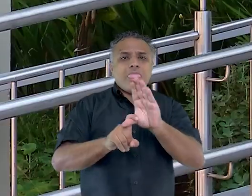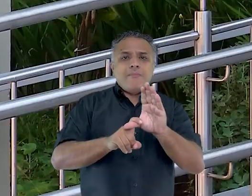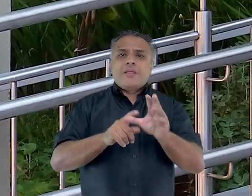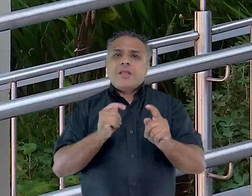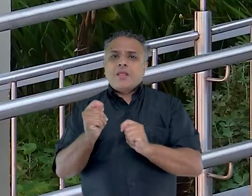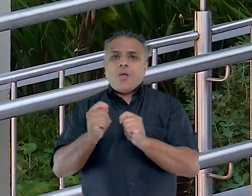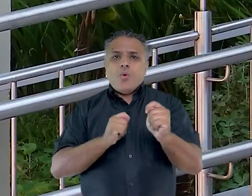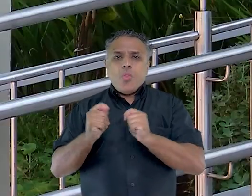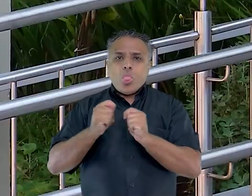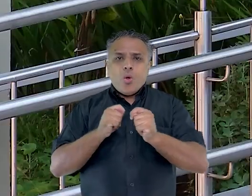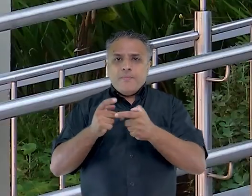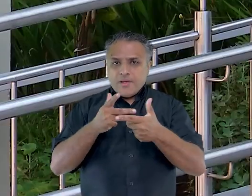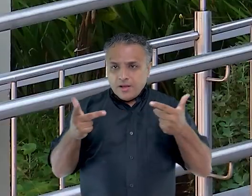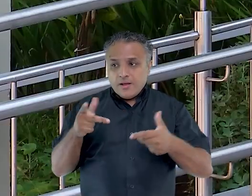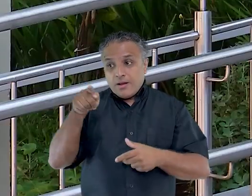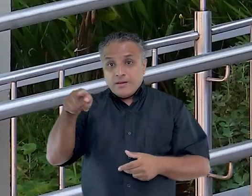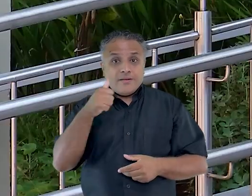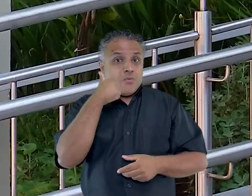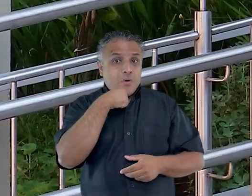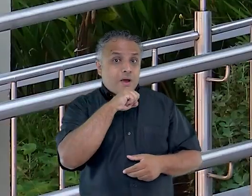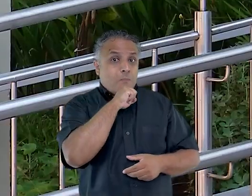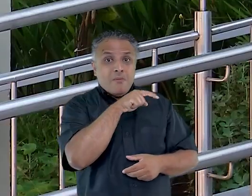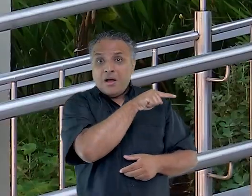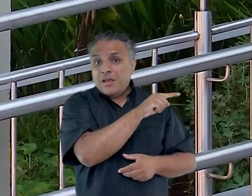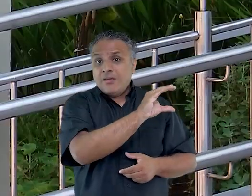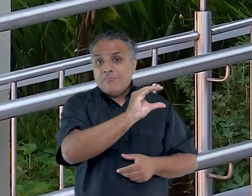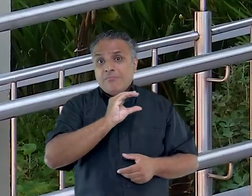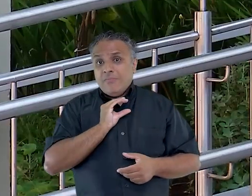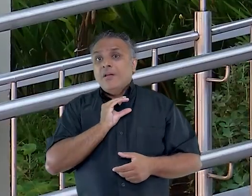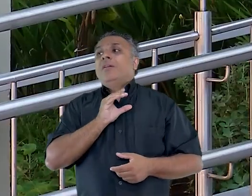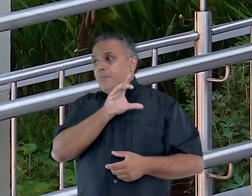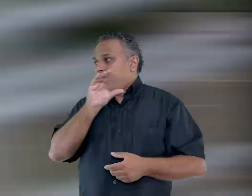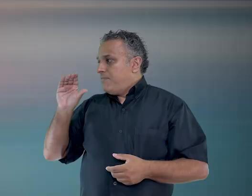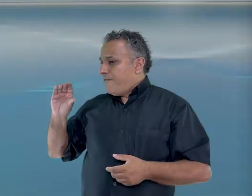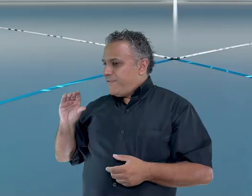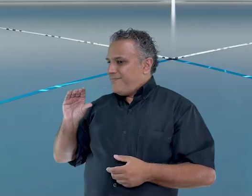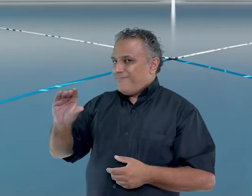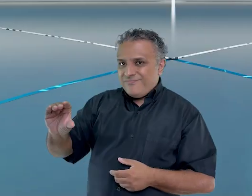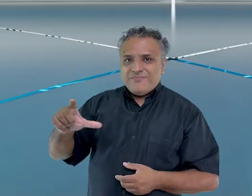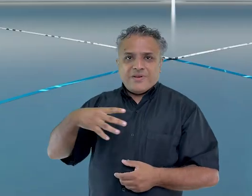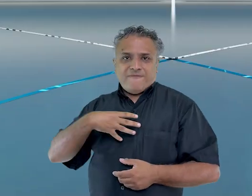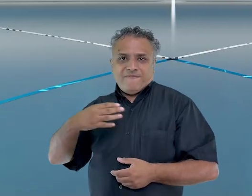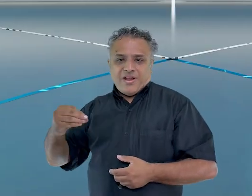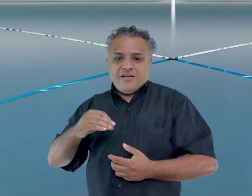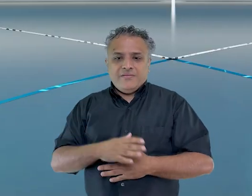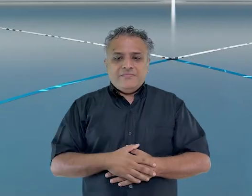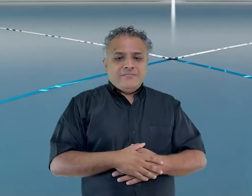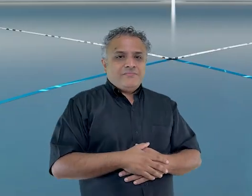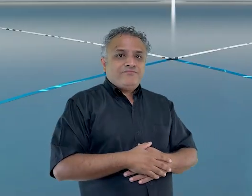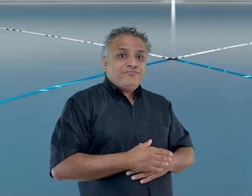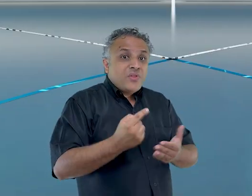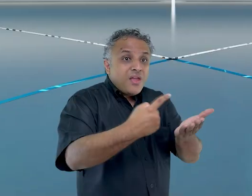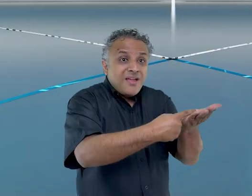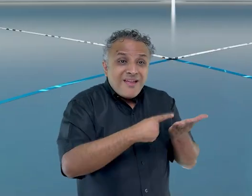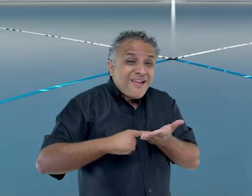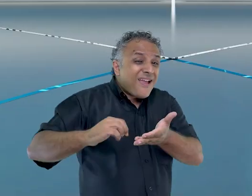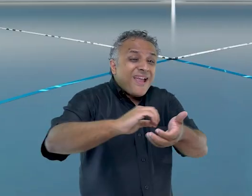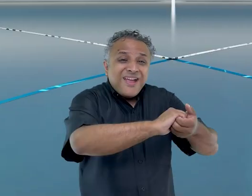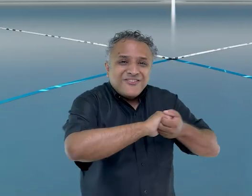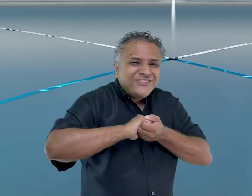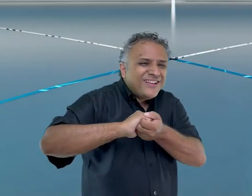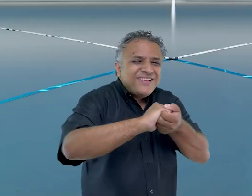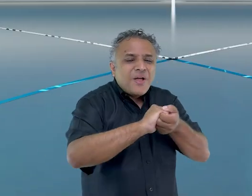econômica em relação à mãe, o que legitima a concessão do benefício. Mutirões de conciliação, pensão por morte